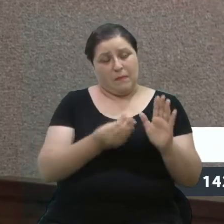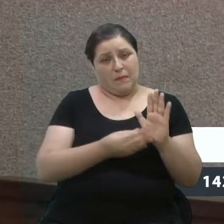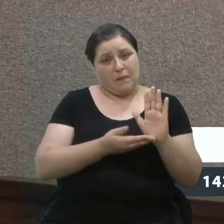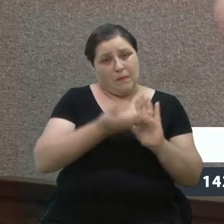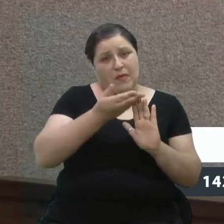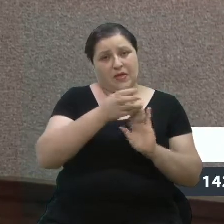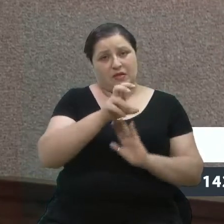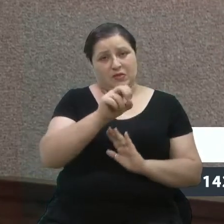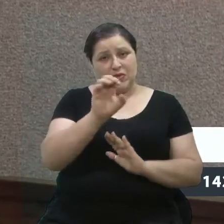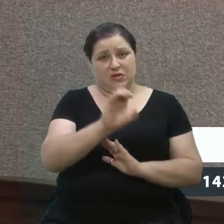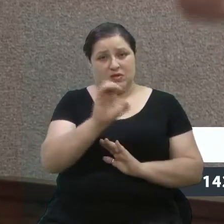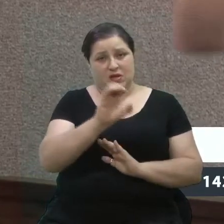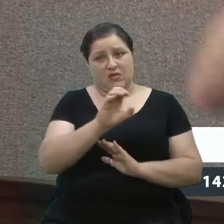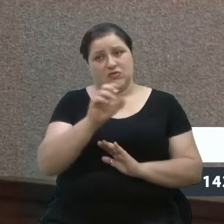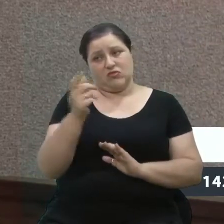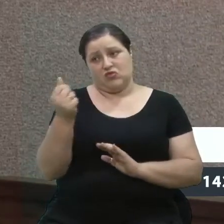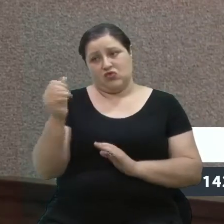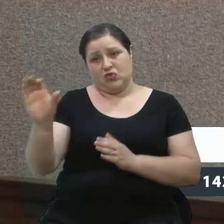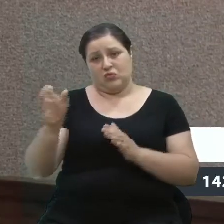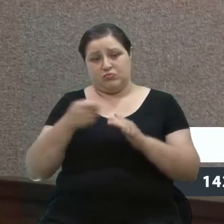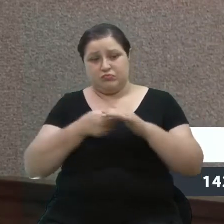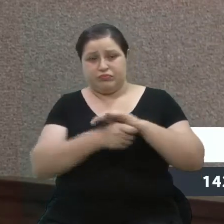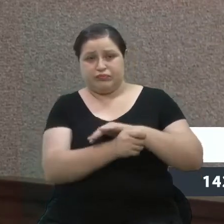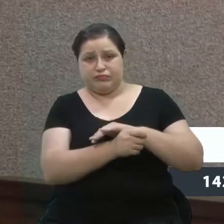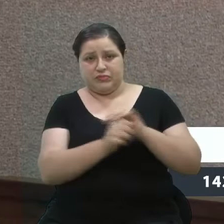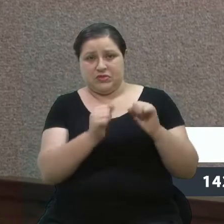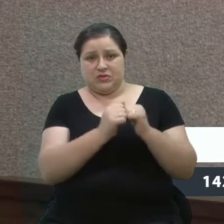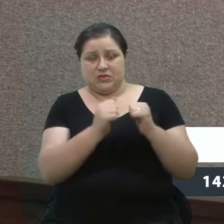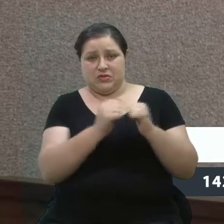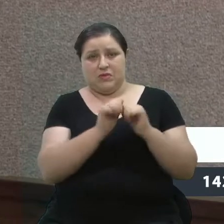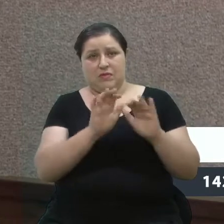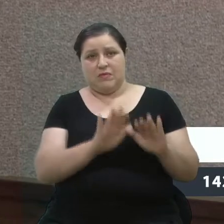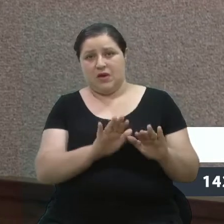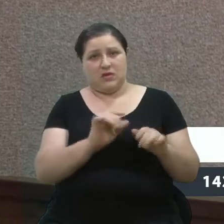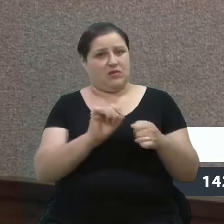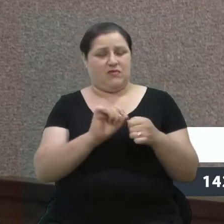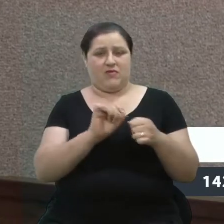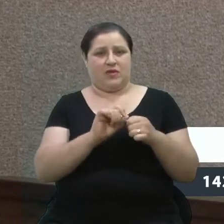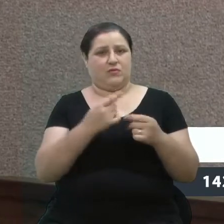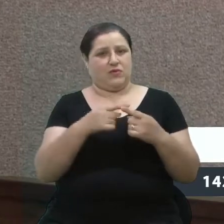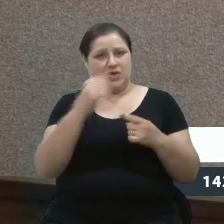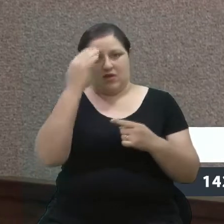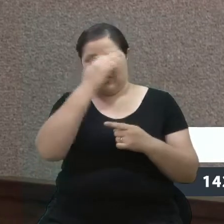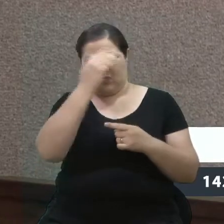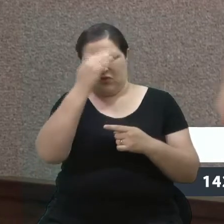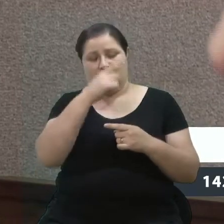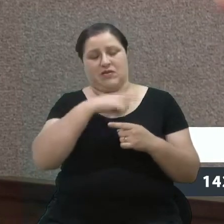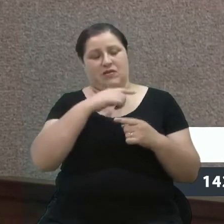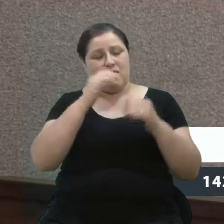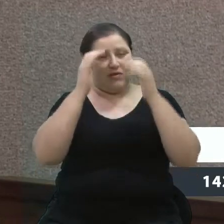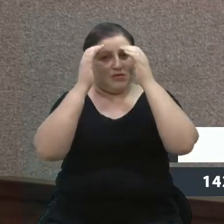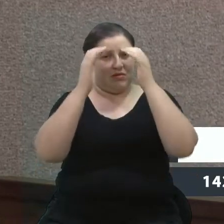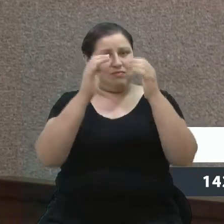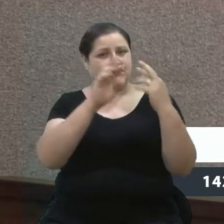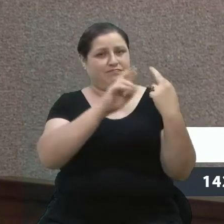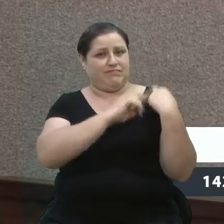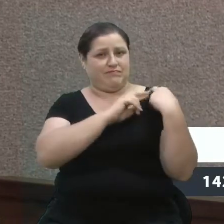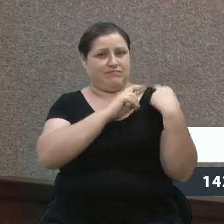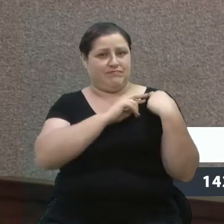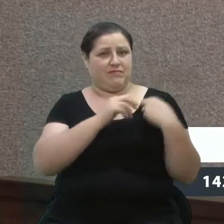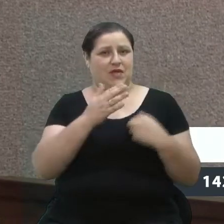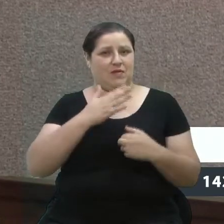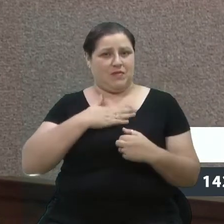aqui. Pega dinheiro e coloca no sistema. Mas ele não está fazendo isso. Então a gente pode... Eu já me